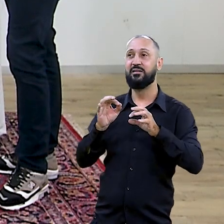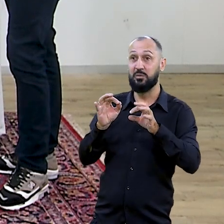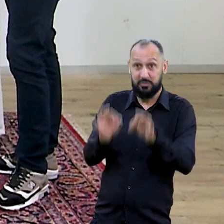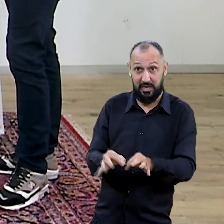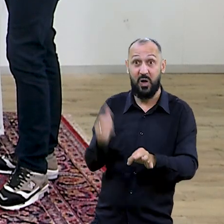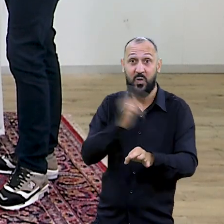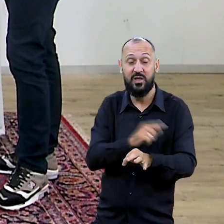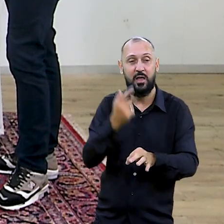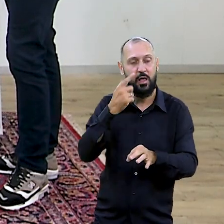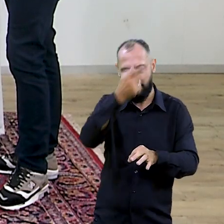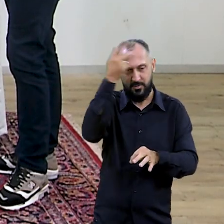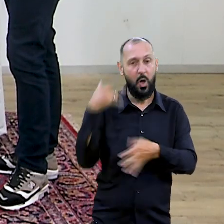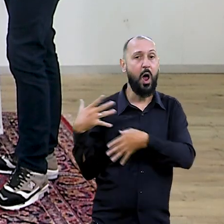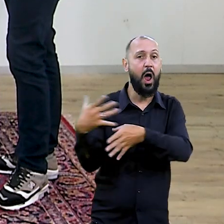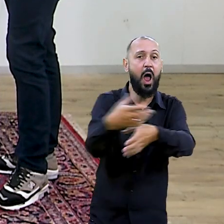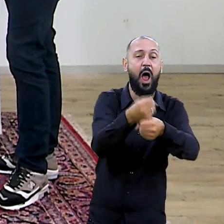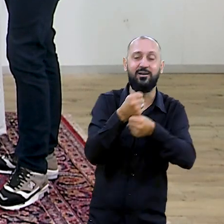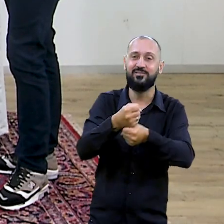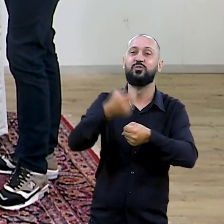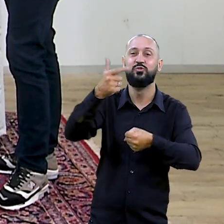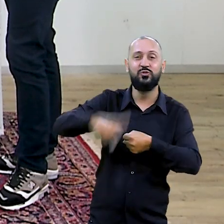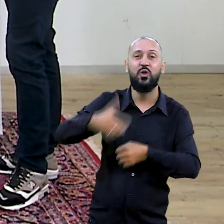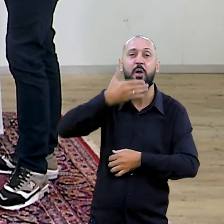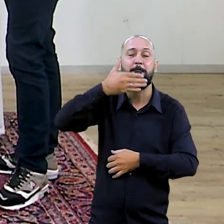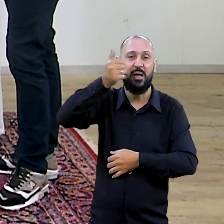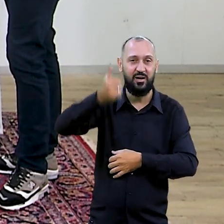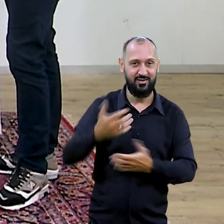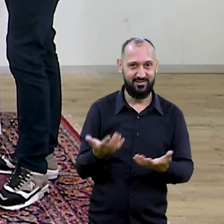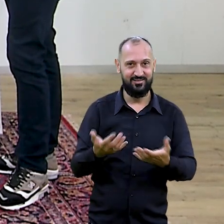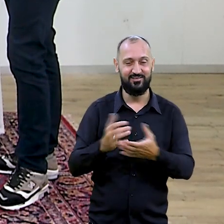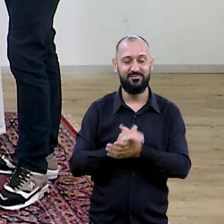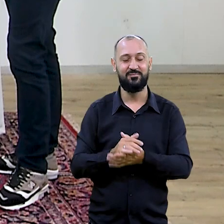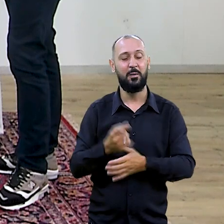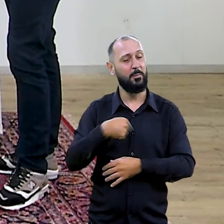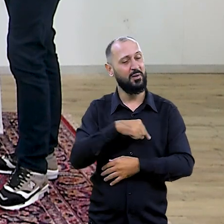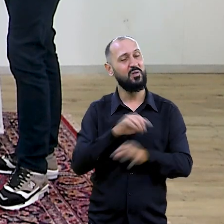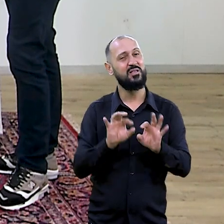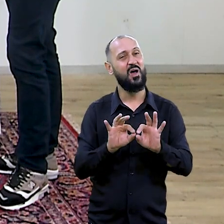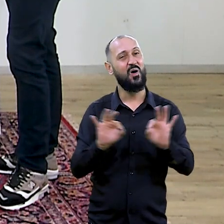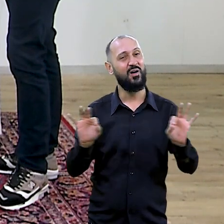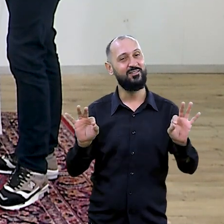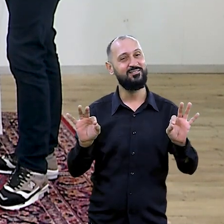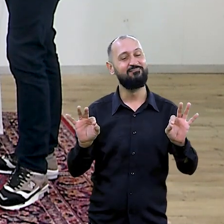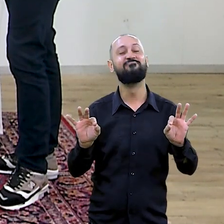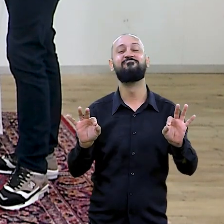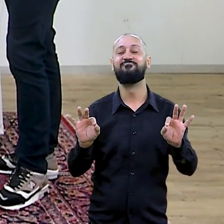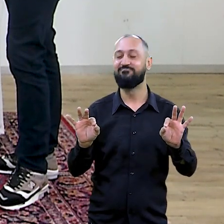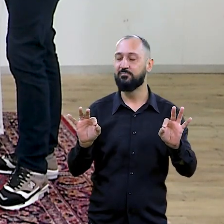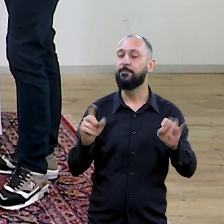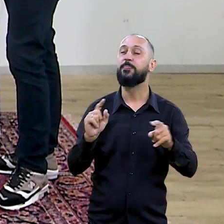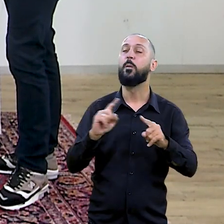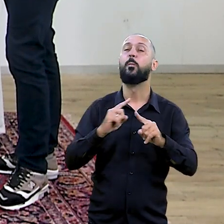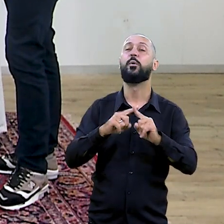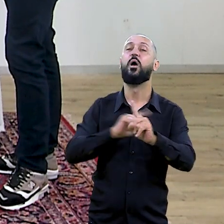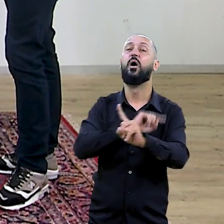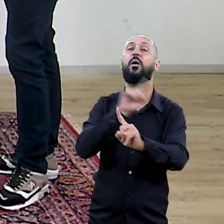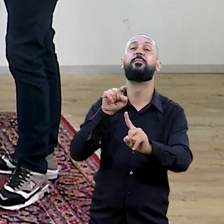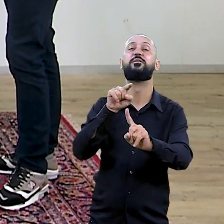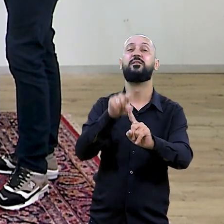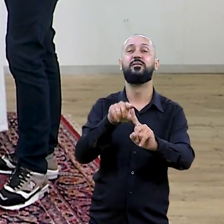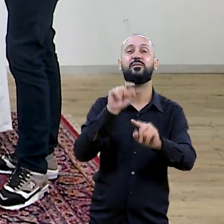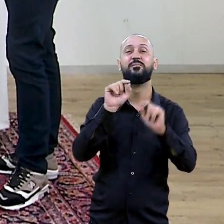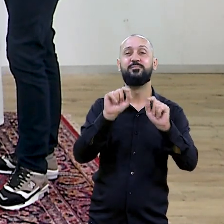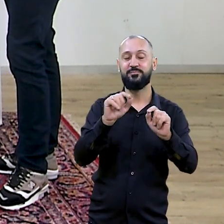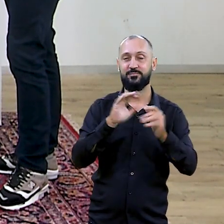eu tô gostando muito do espírito que as pessoas estão, assim, porque eu falo assim, quando a campanha do ano passado deu muito certo, então eu acho que as pessoas, imbuídas